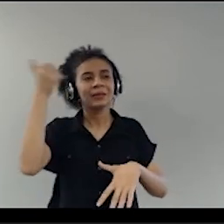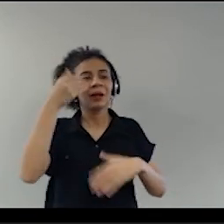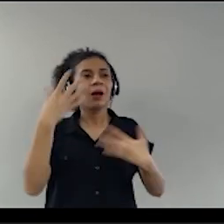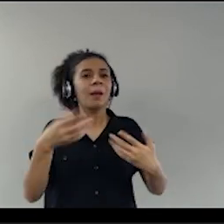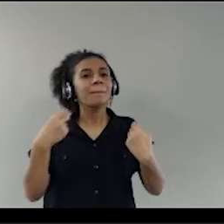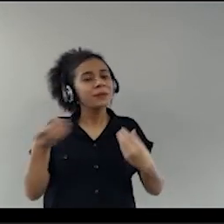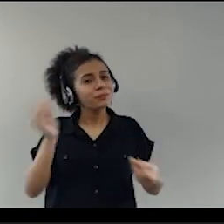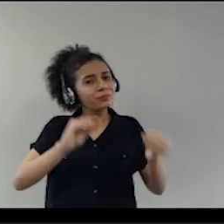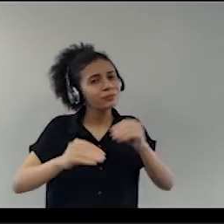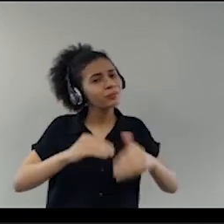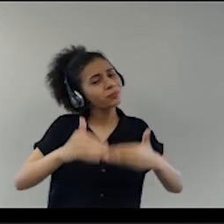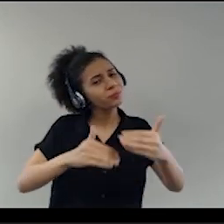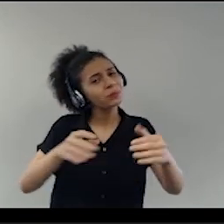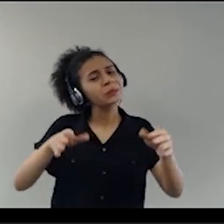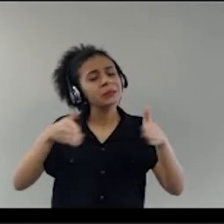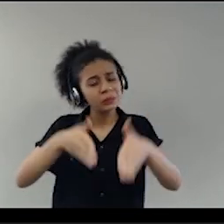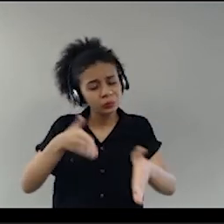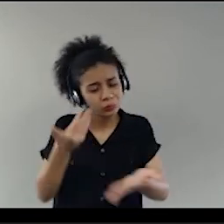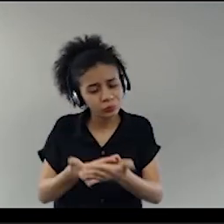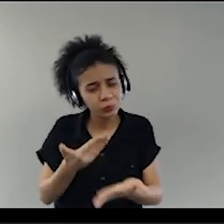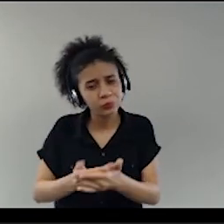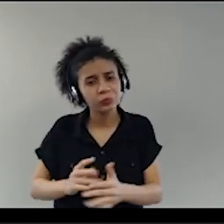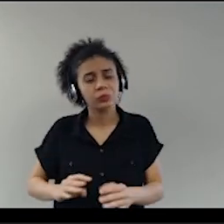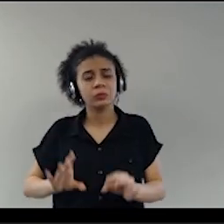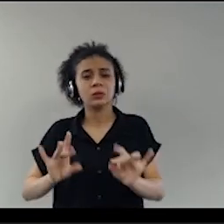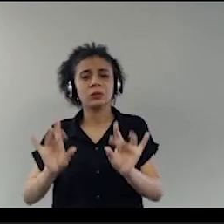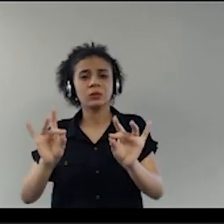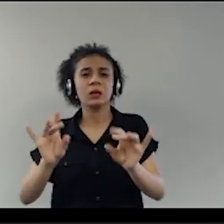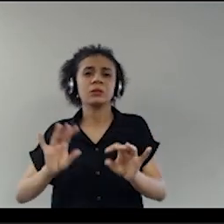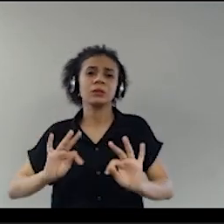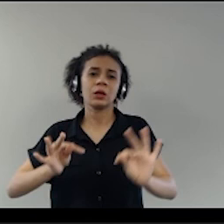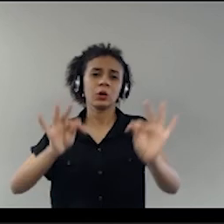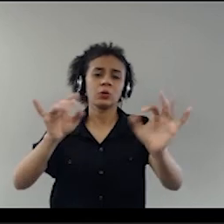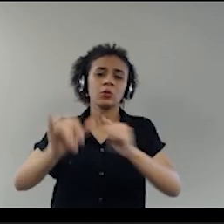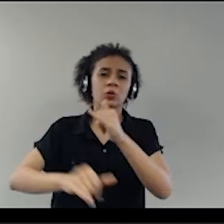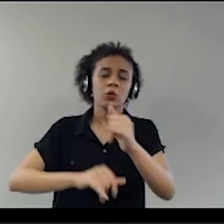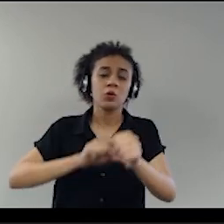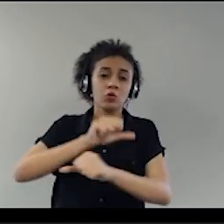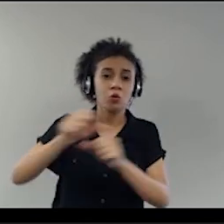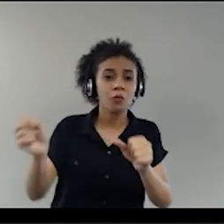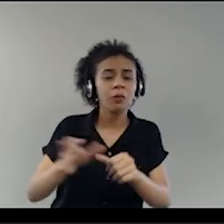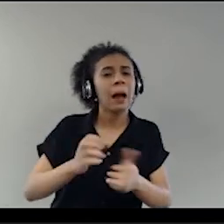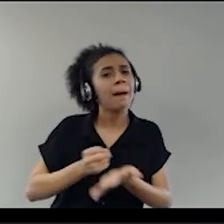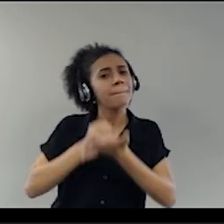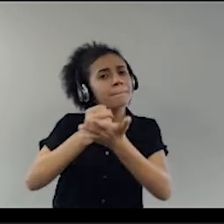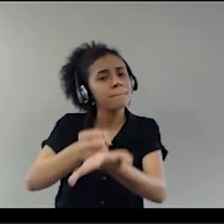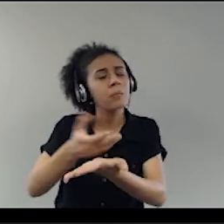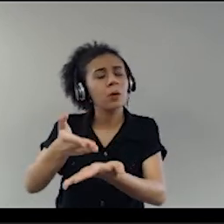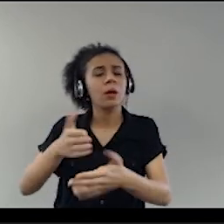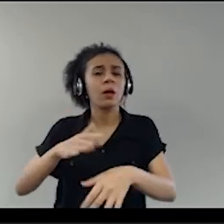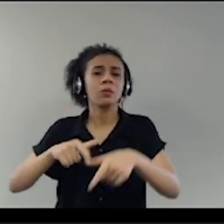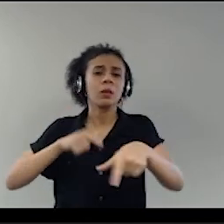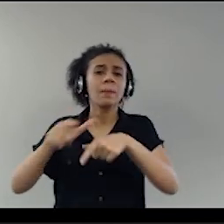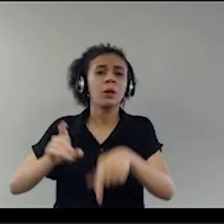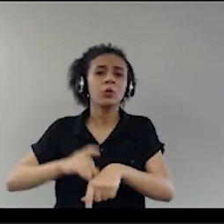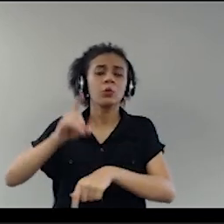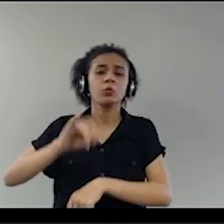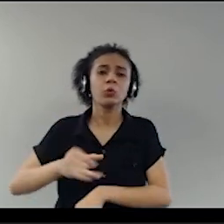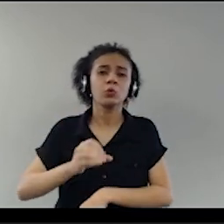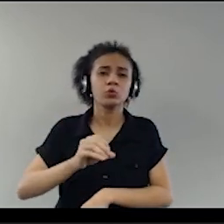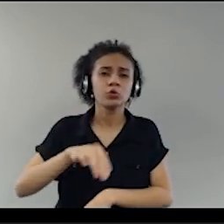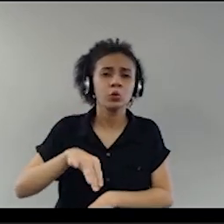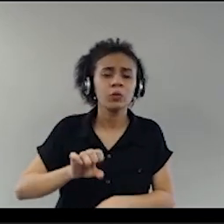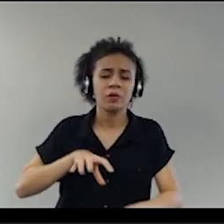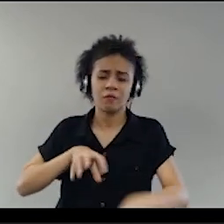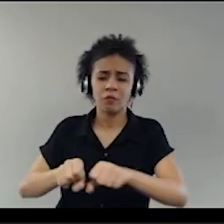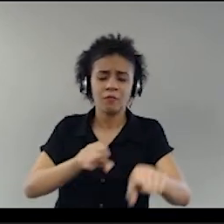de investir na ciência, em tecnologia, inovação, apoiar o trabalho de Dr. Jones, formar pessoas,